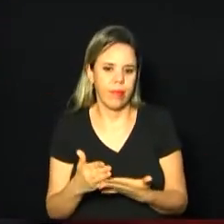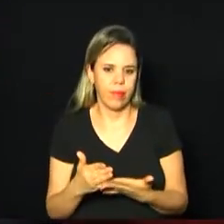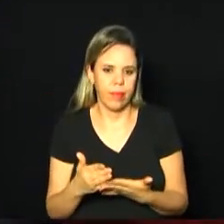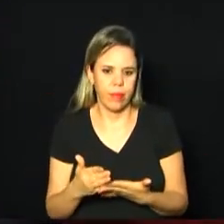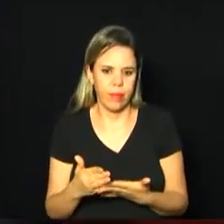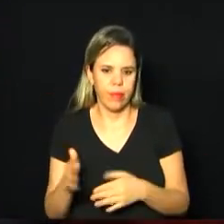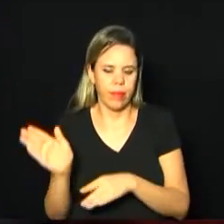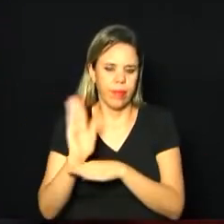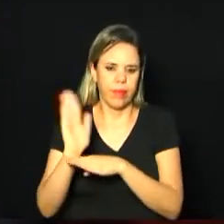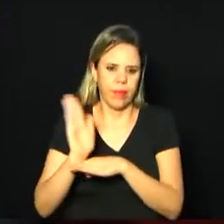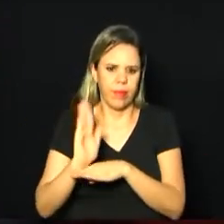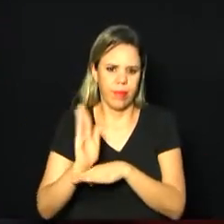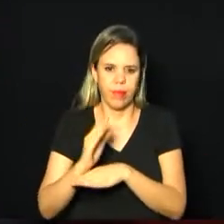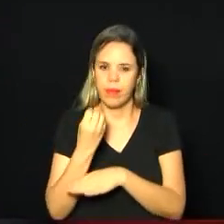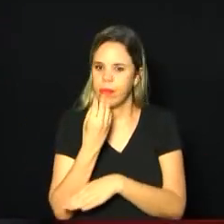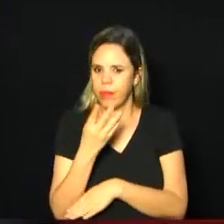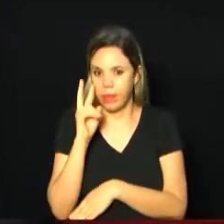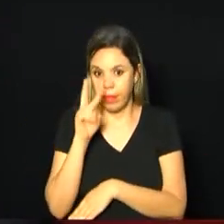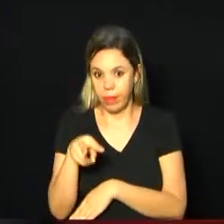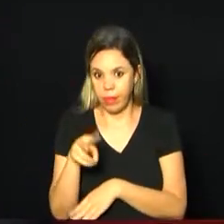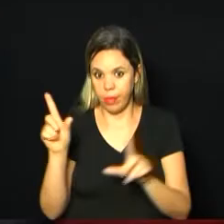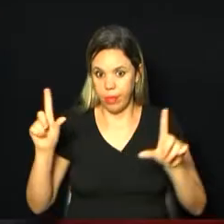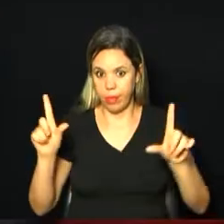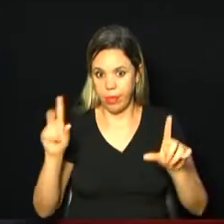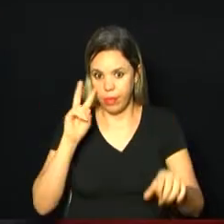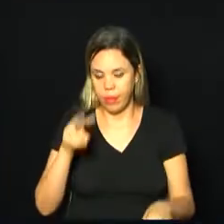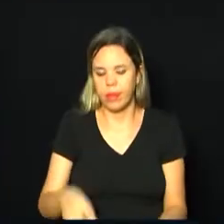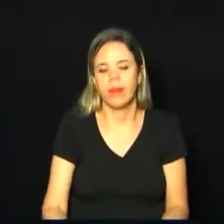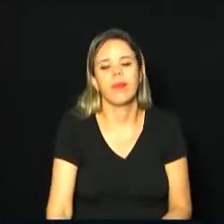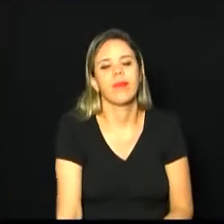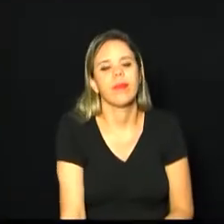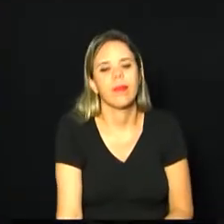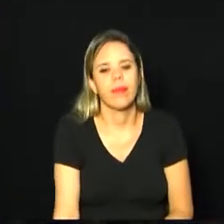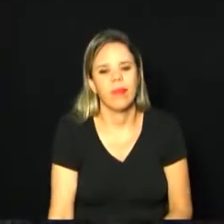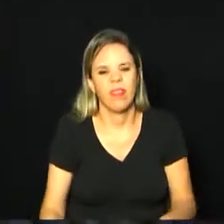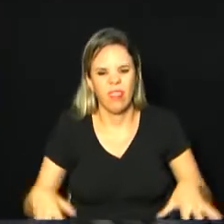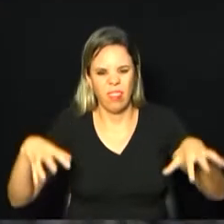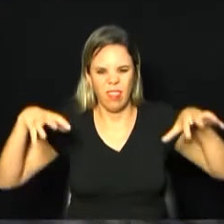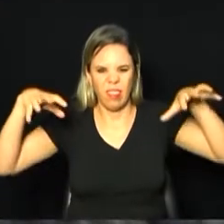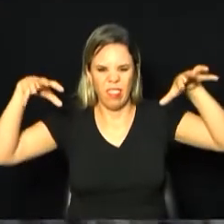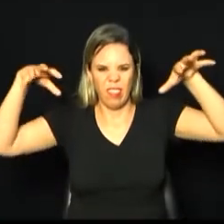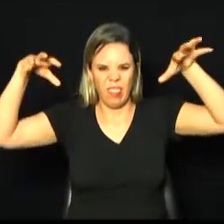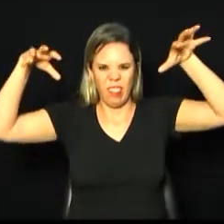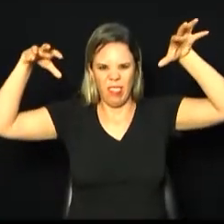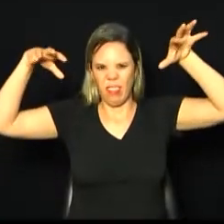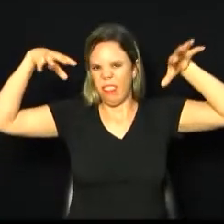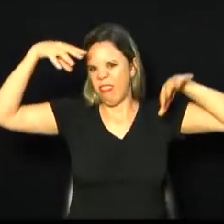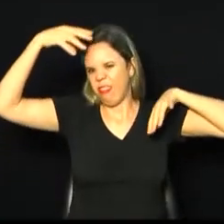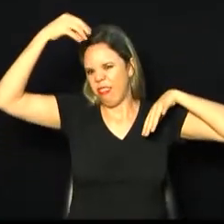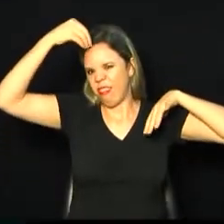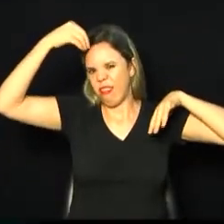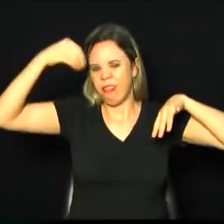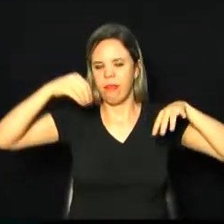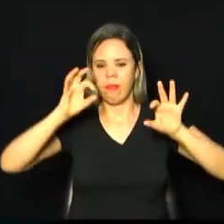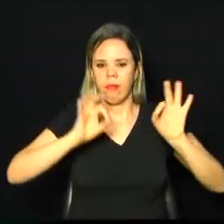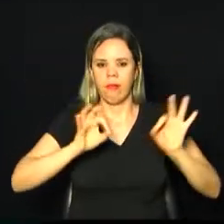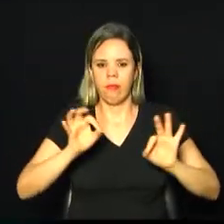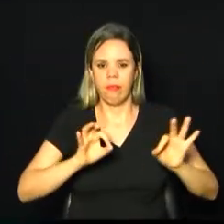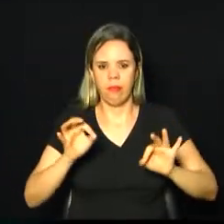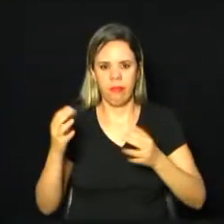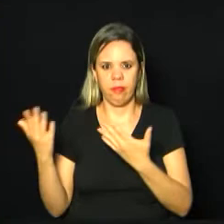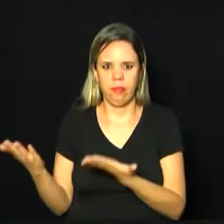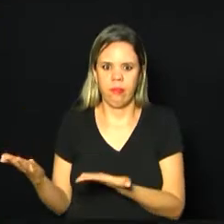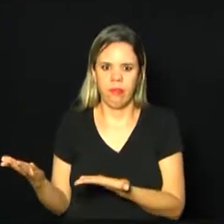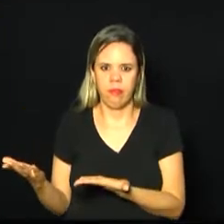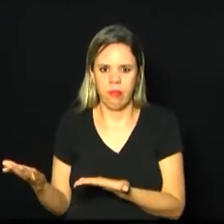pelos filmes tem coisa boa estreando nas telonas Olha aí tem terror com espíritos obscuros uma produção de Guilherme